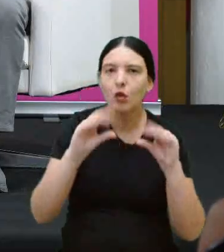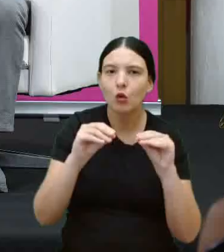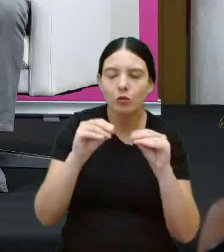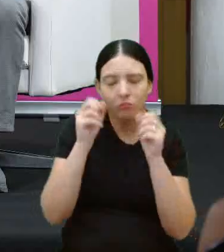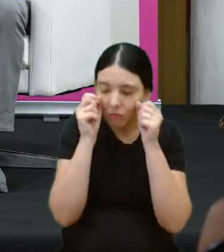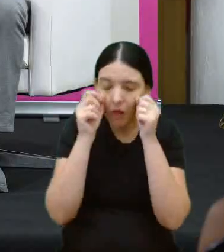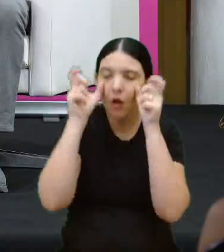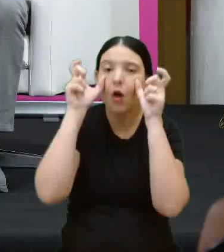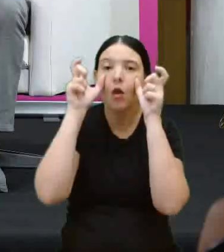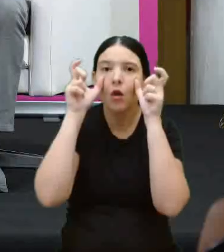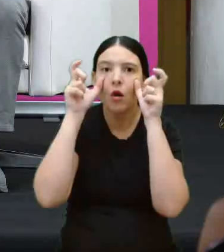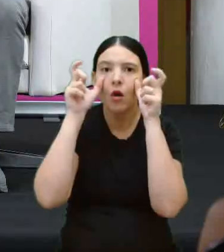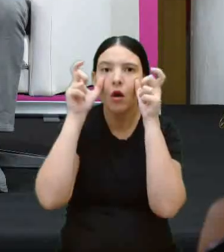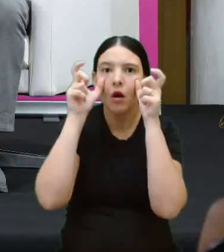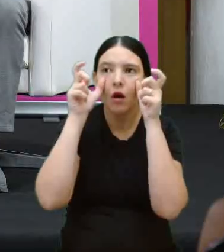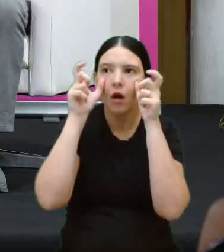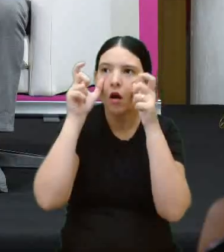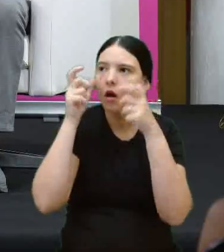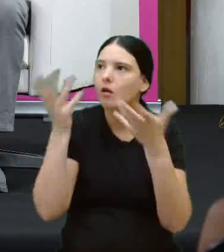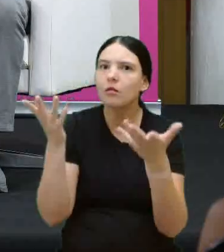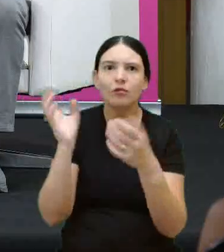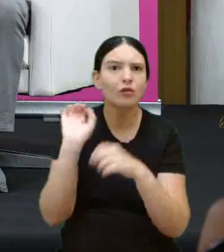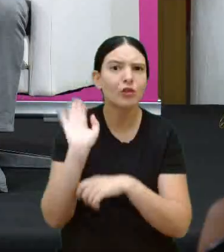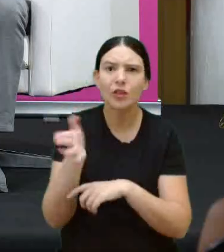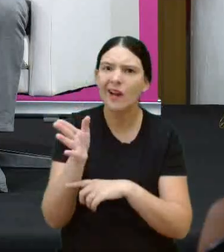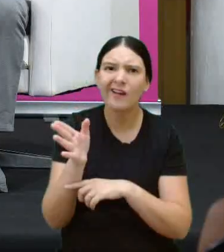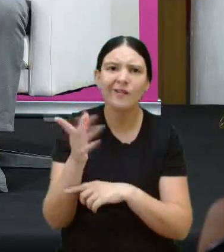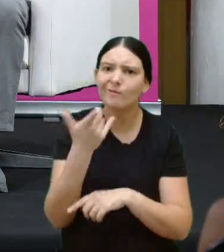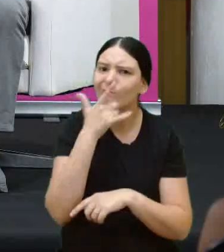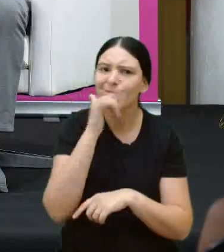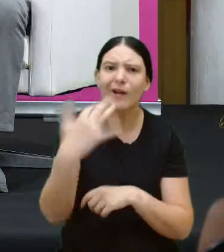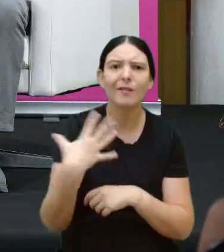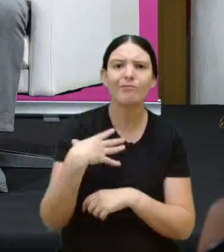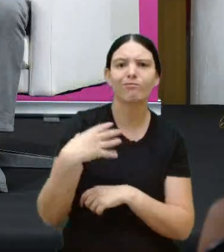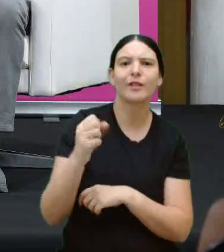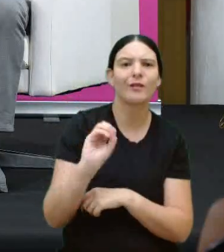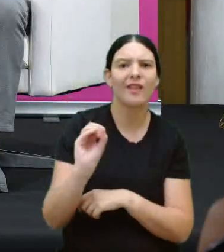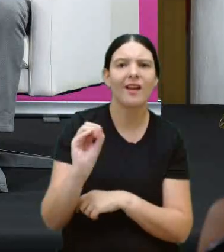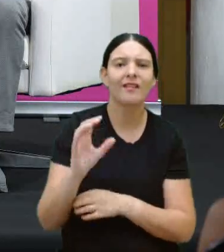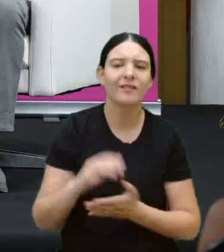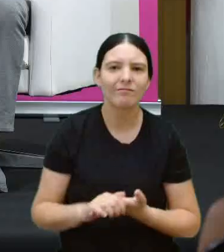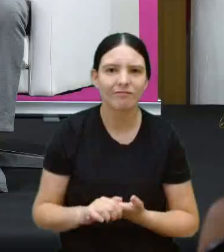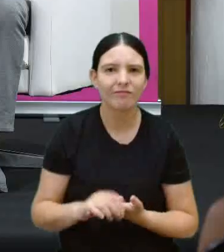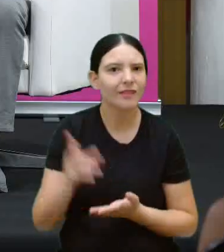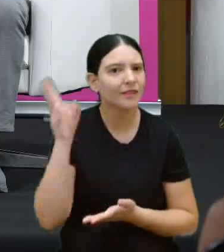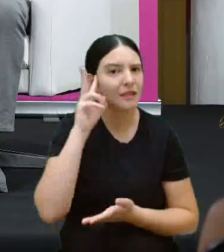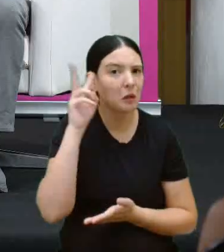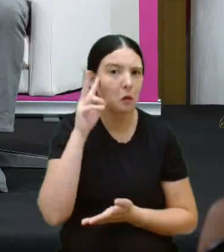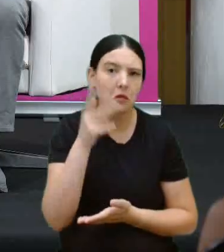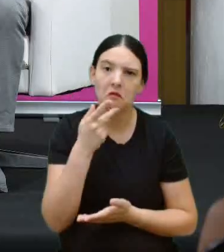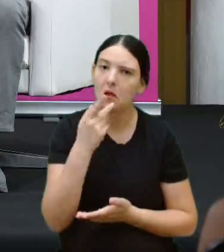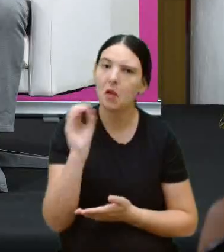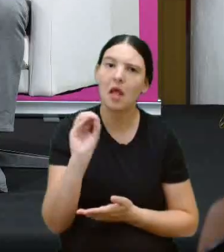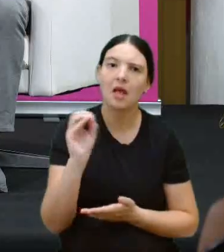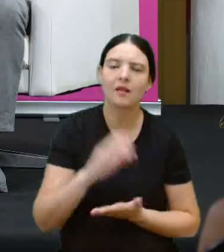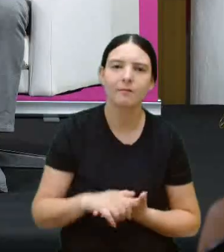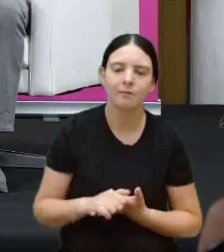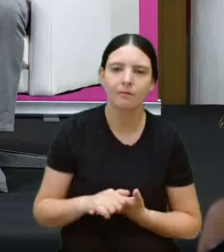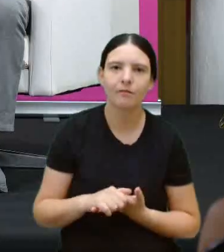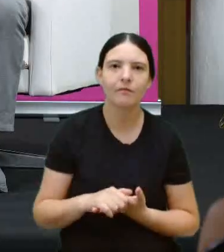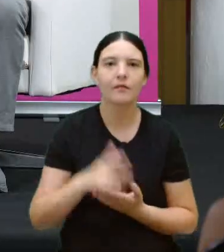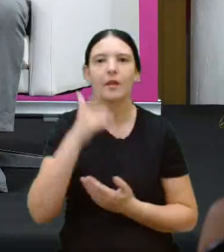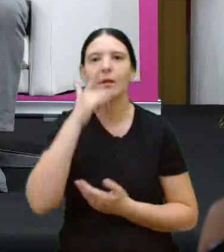sono, passou o fantástico e o pai não apareceu. Segunda-feira não falou nada. Ok? Pai A,